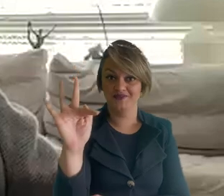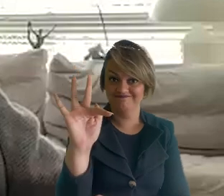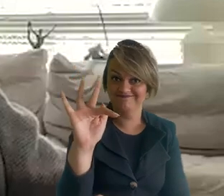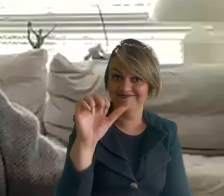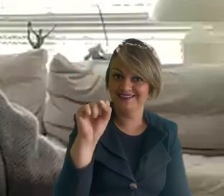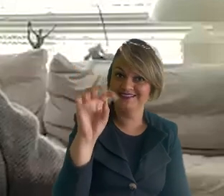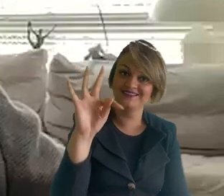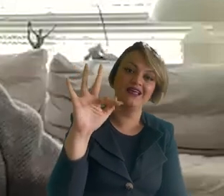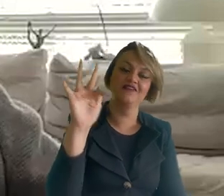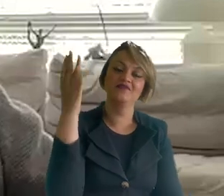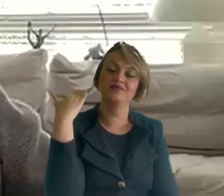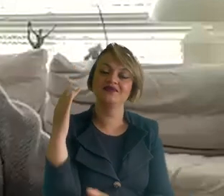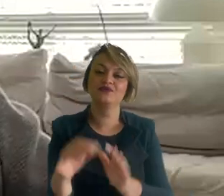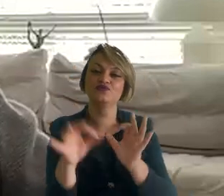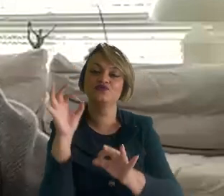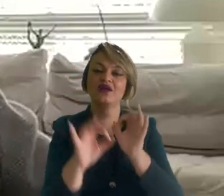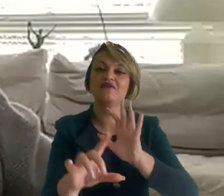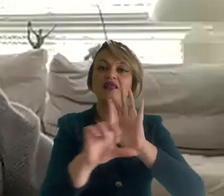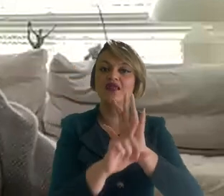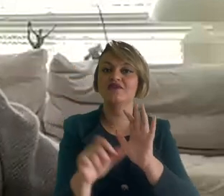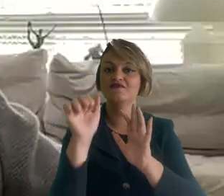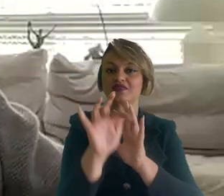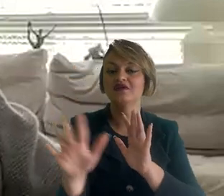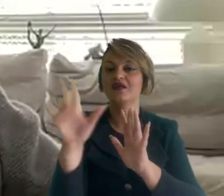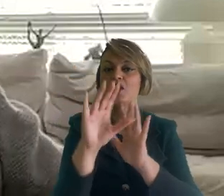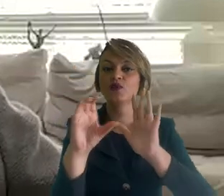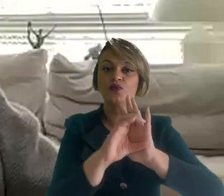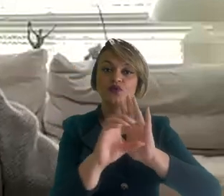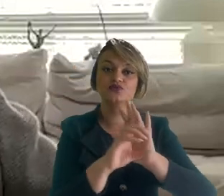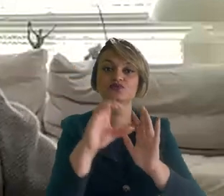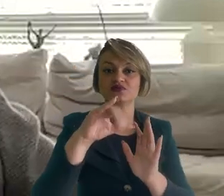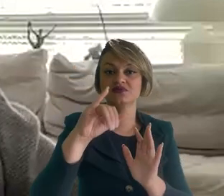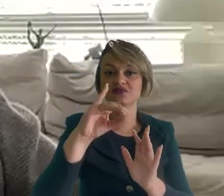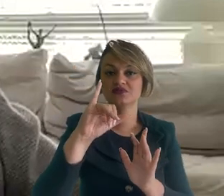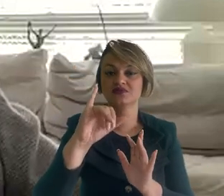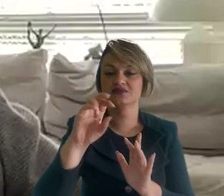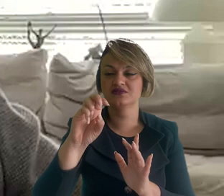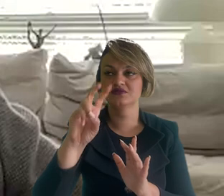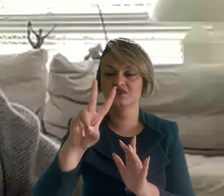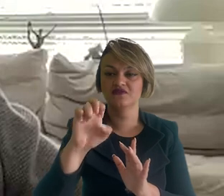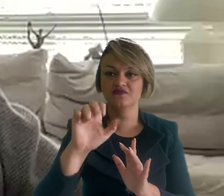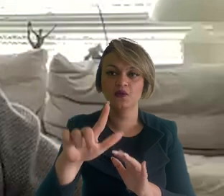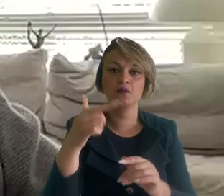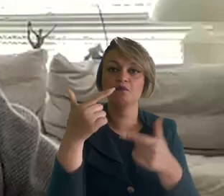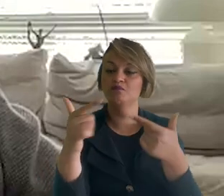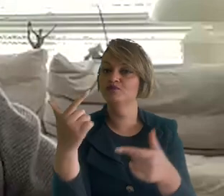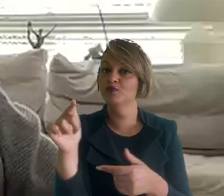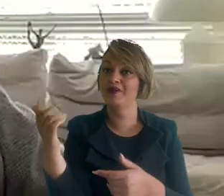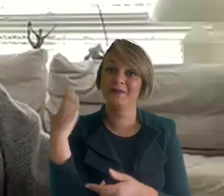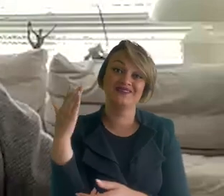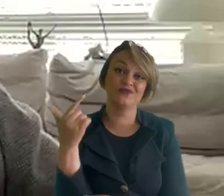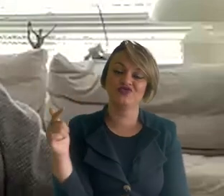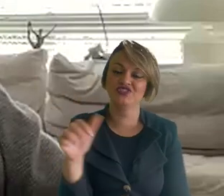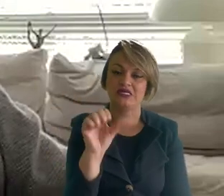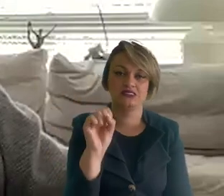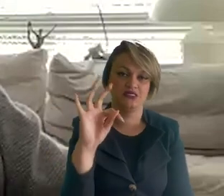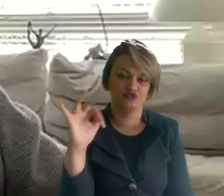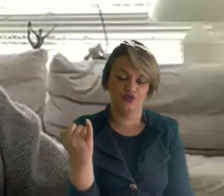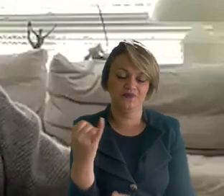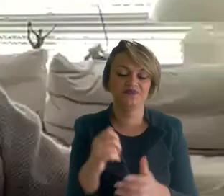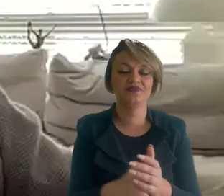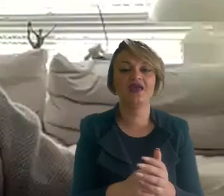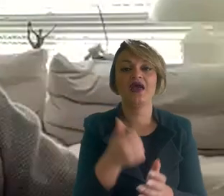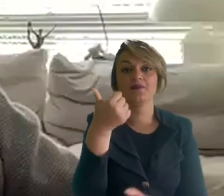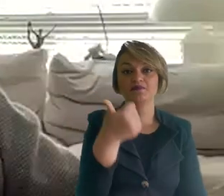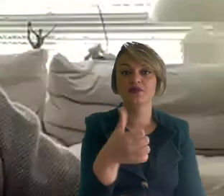ele julgava a lei federal e o código civil porque não havia ainda o Superior Tribunal de Justiça em